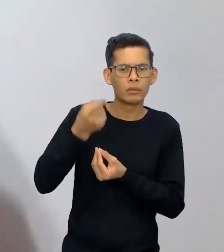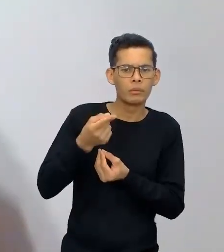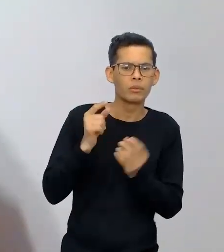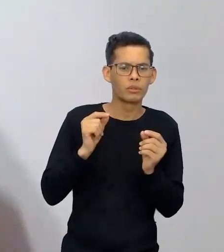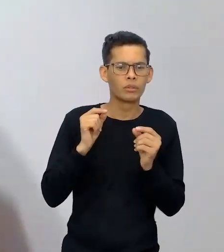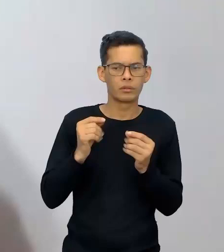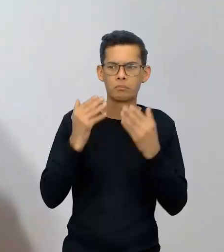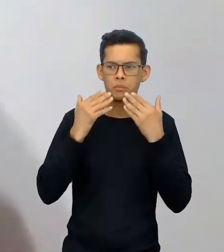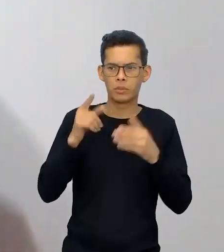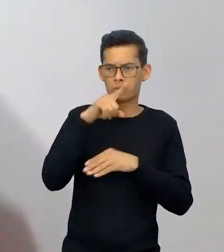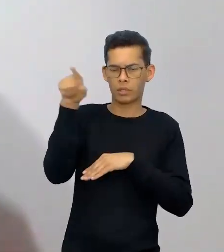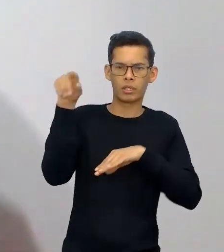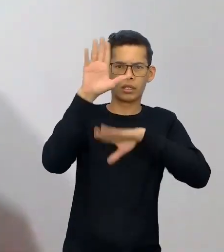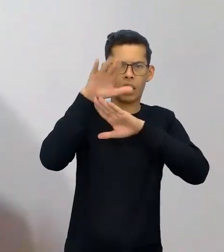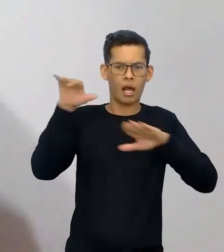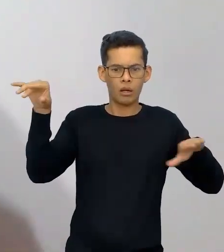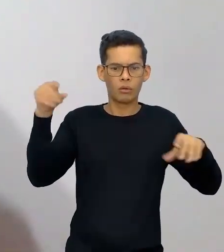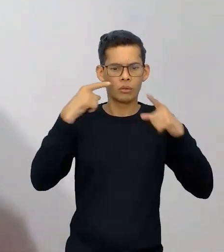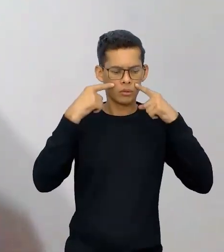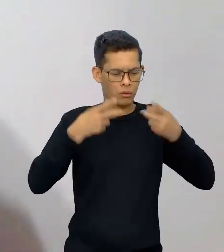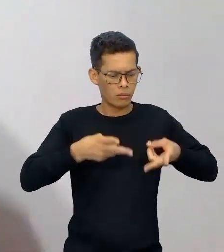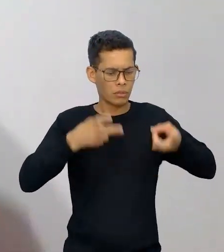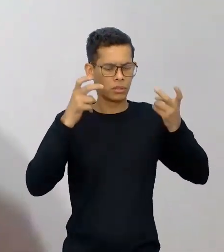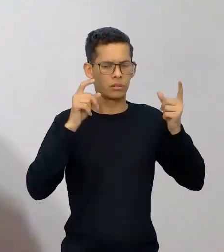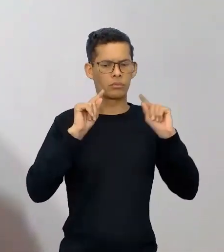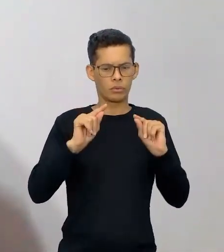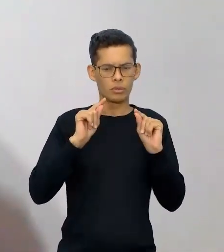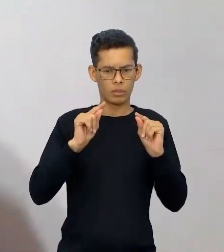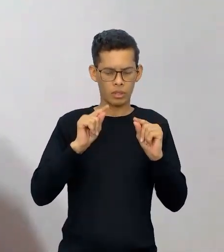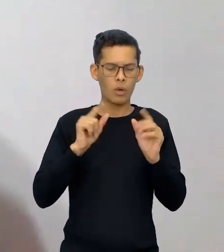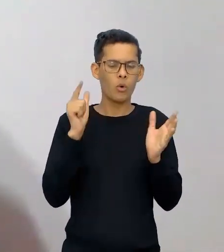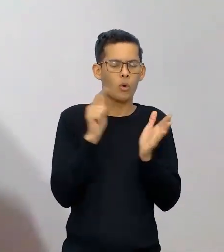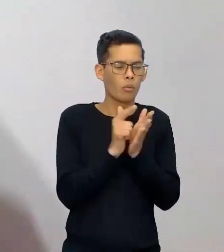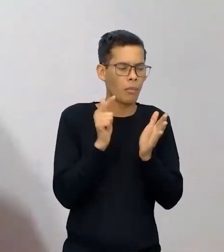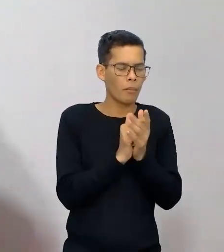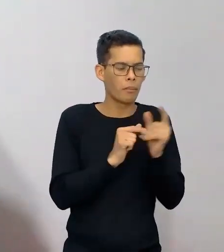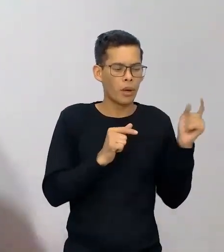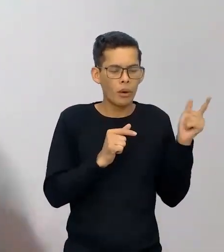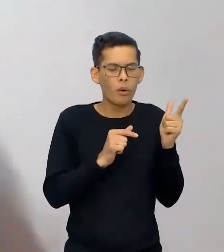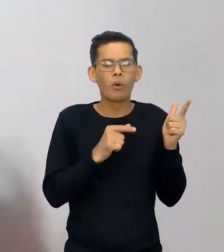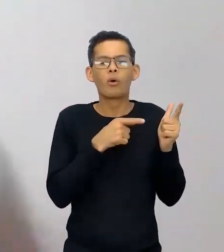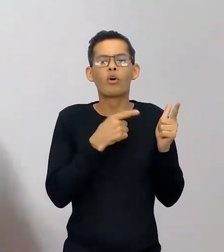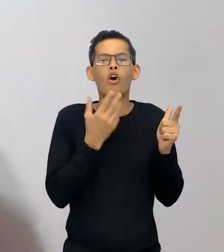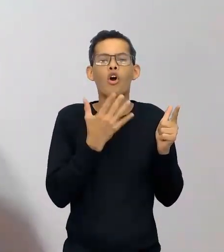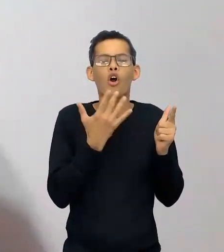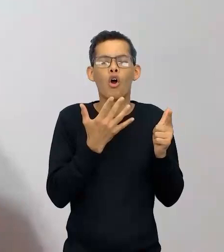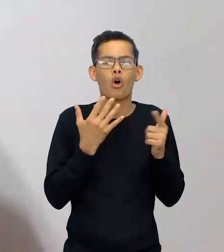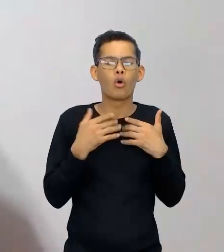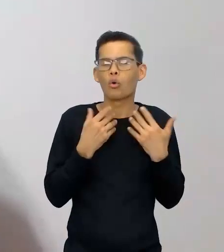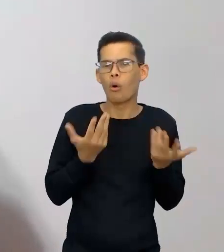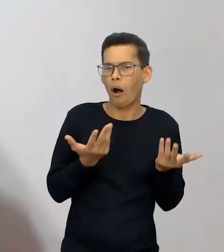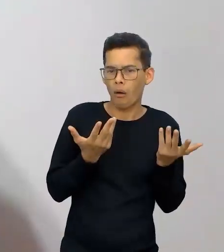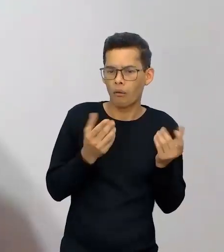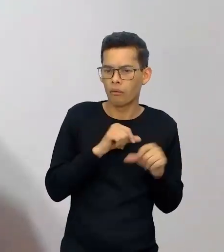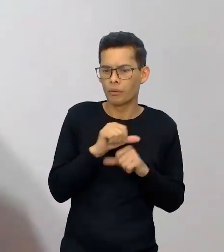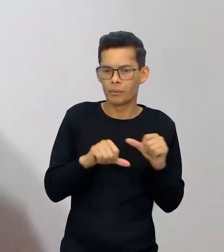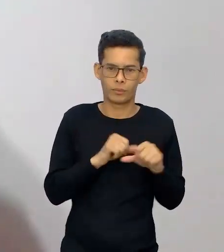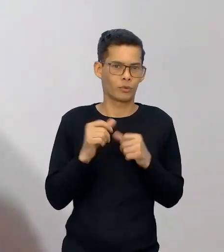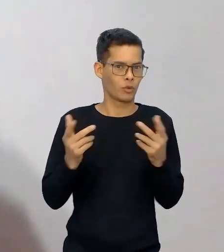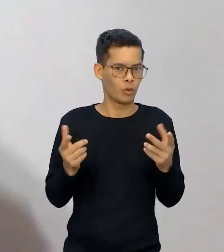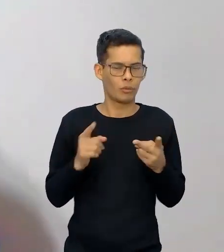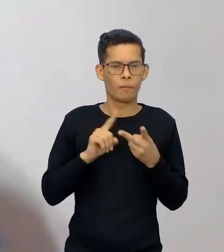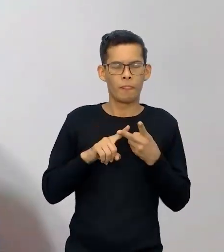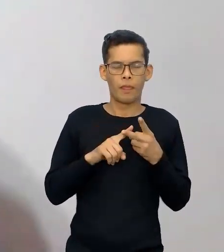para que os estudantes observem que cor ficou o papel de tornassol, observar o que aconteceu